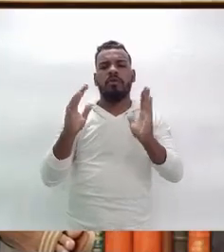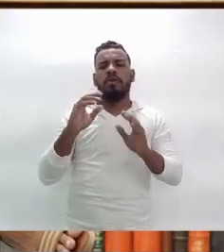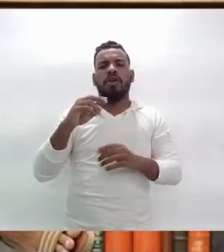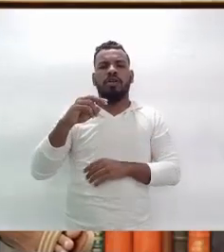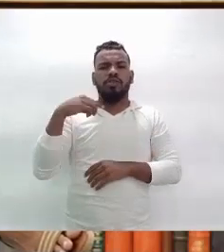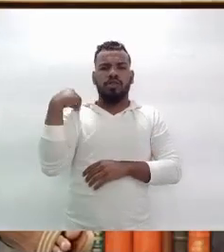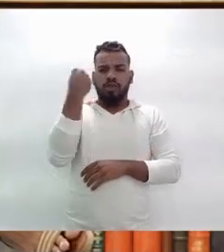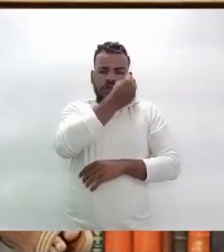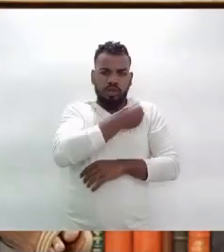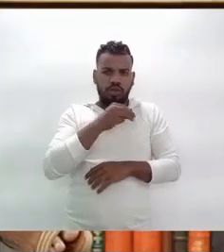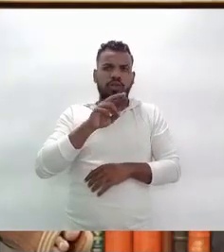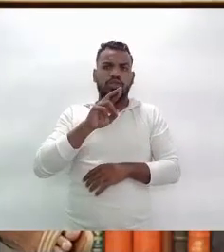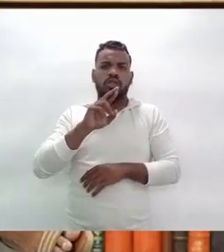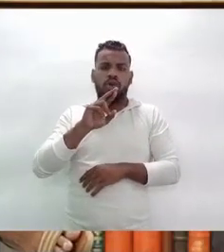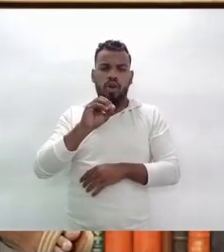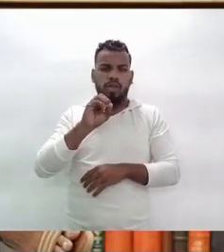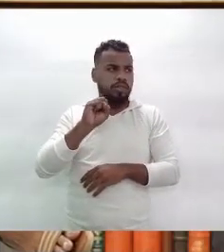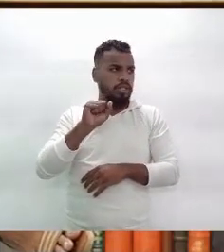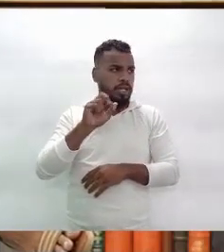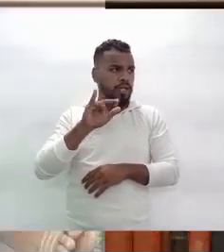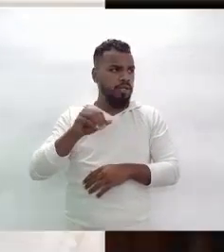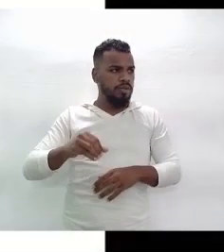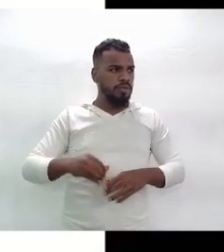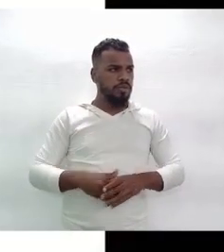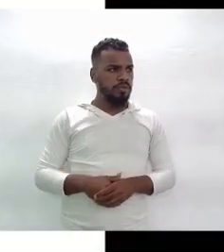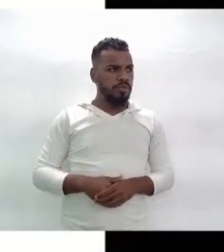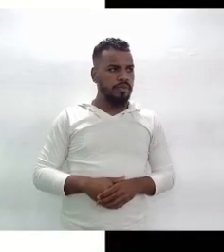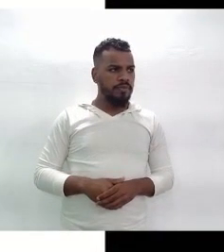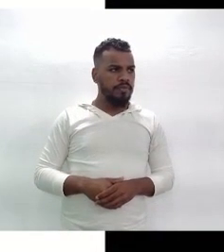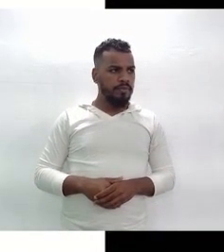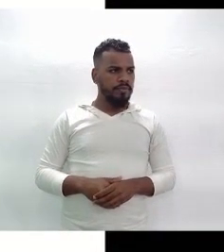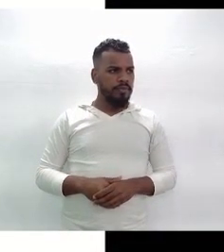Rosário. Sim, né? como a Anatela, eu gostaria como a Anatela, que